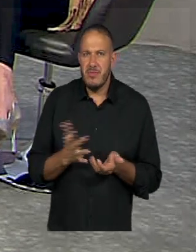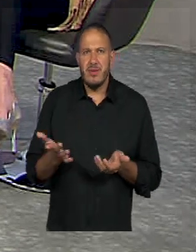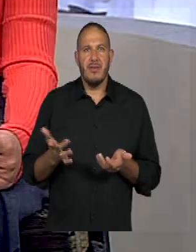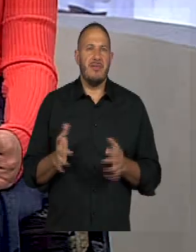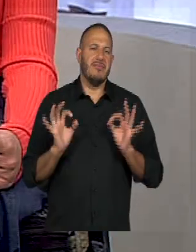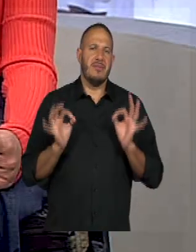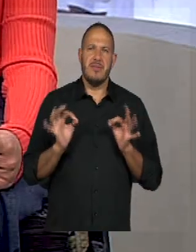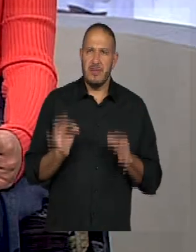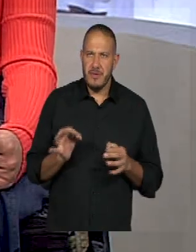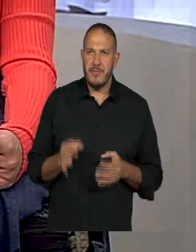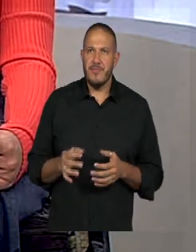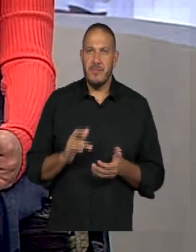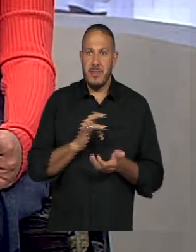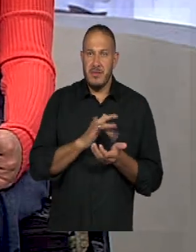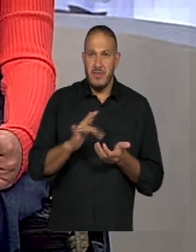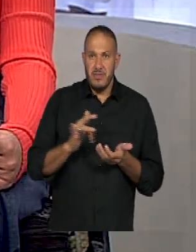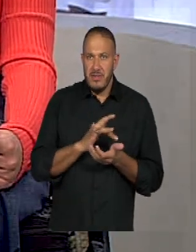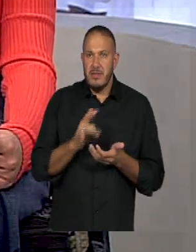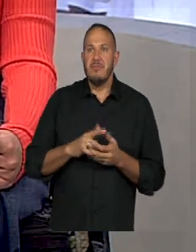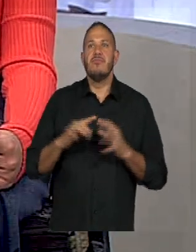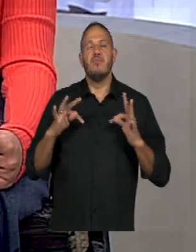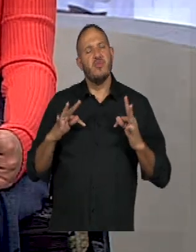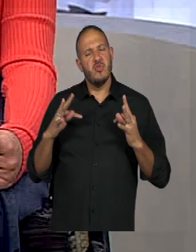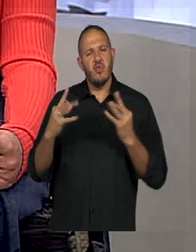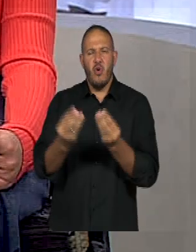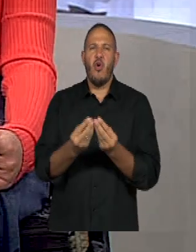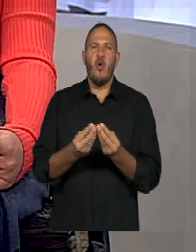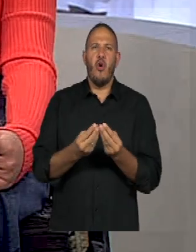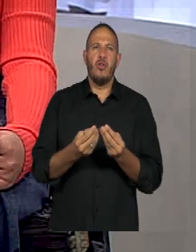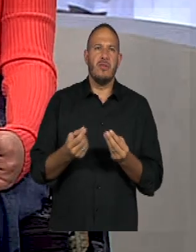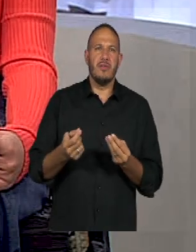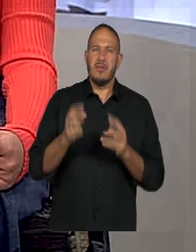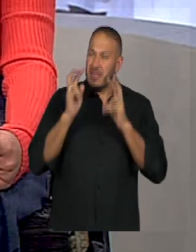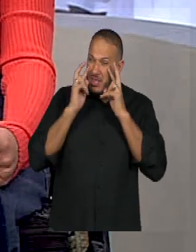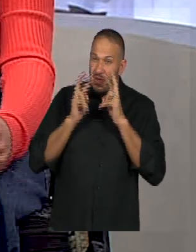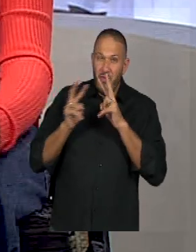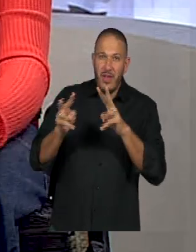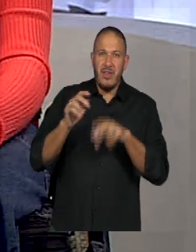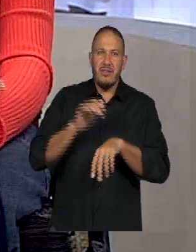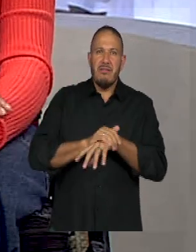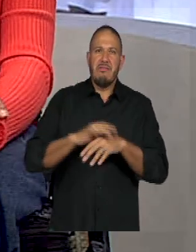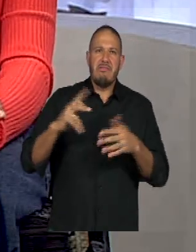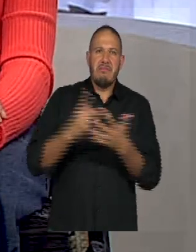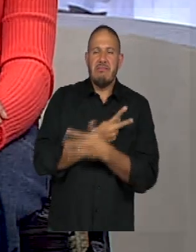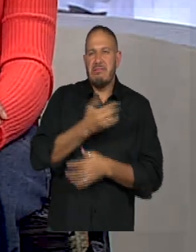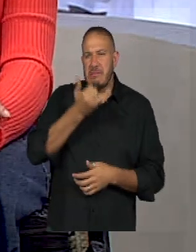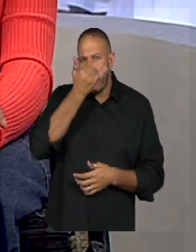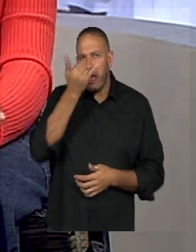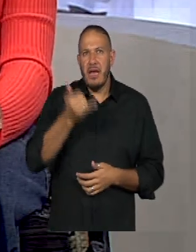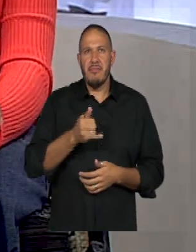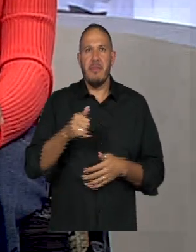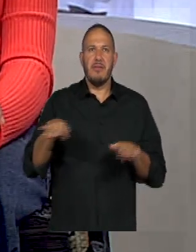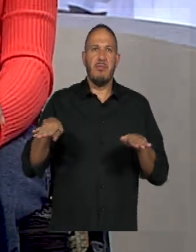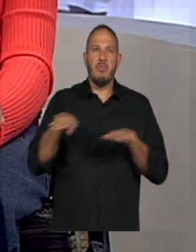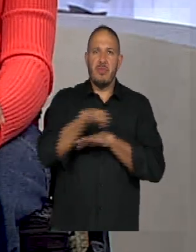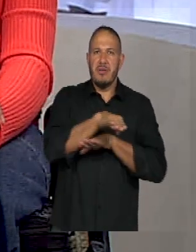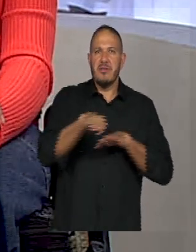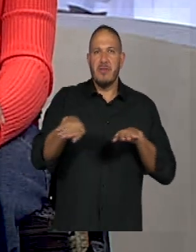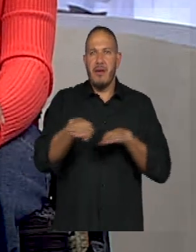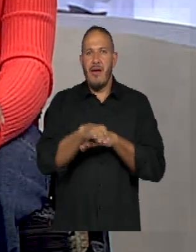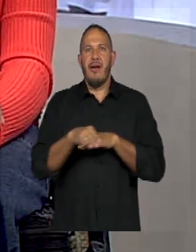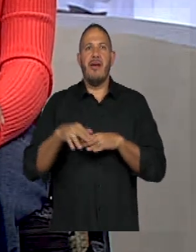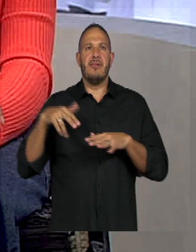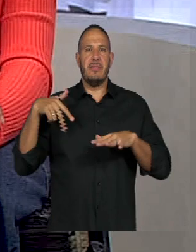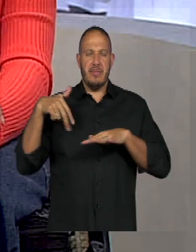terrível, todas as porcarias que eu vejo em trânsito, seja uma mudança de faixa, seja atravessar um